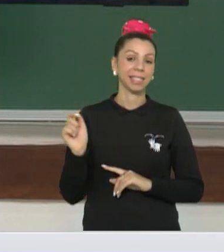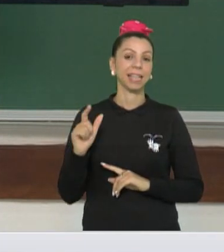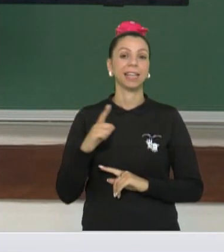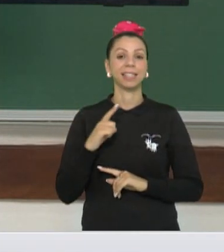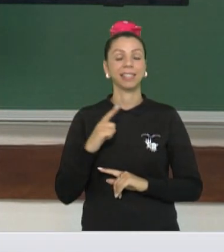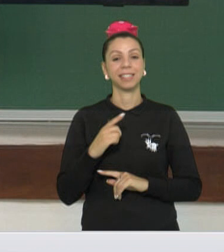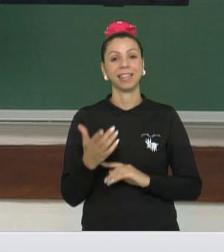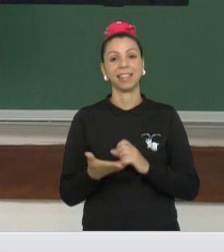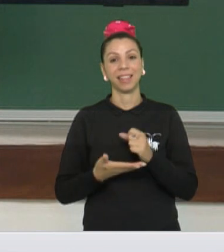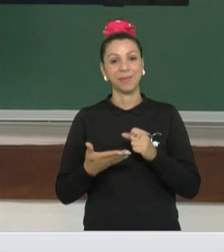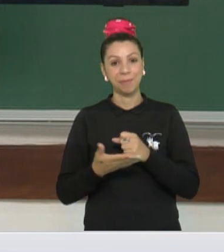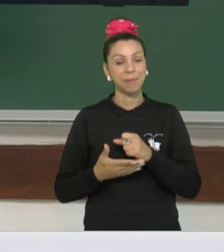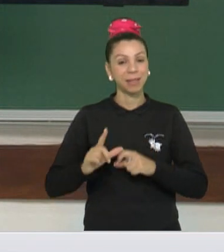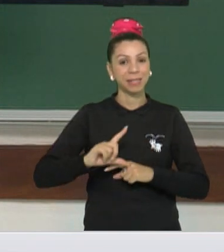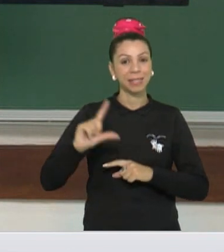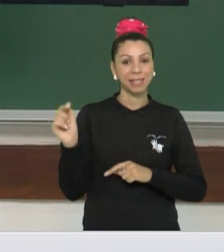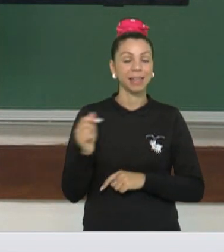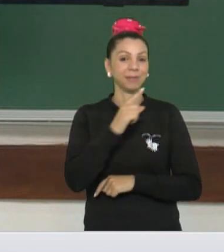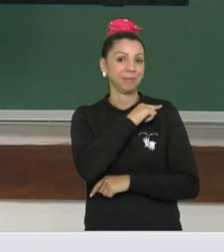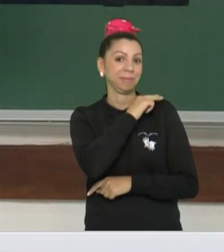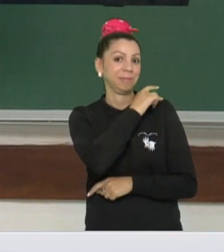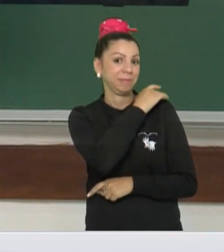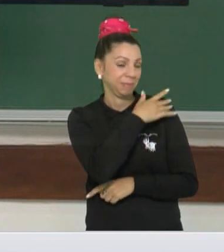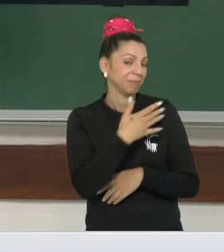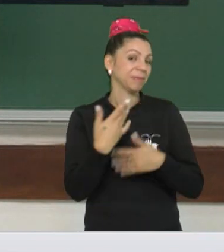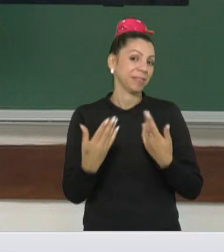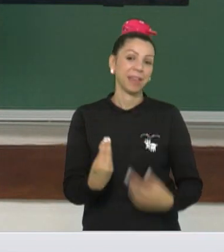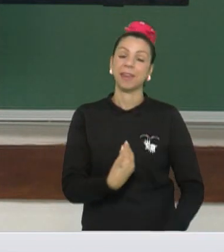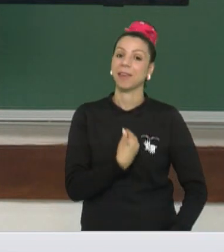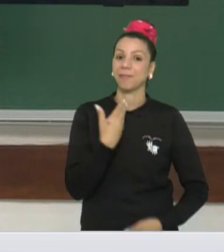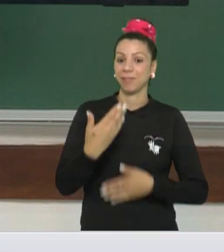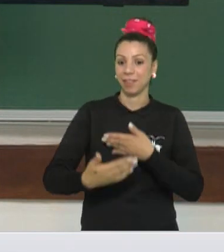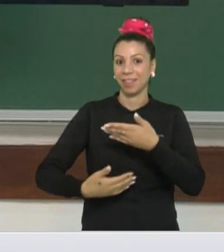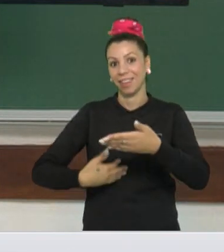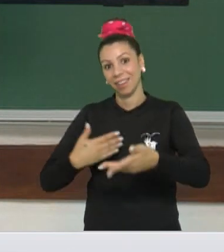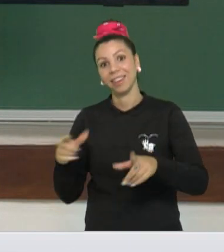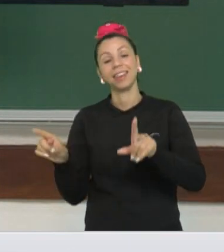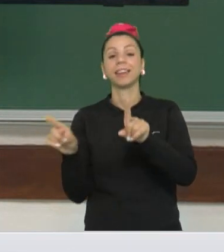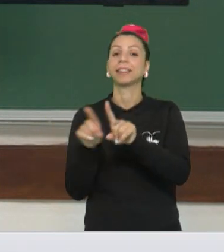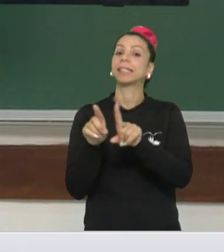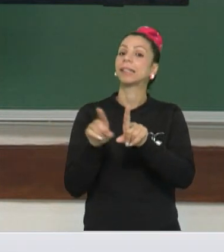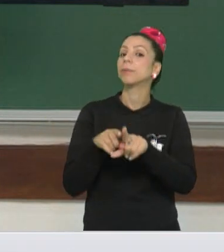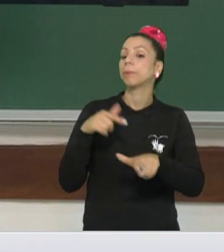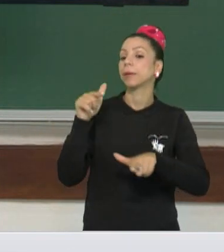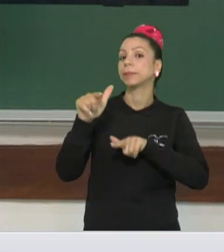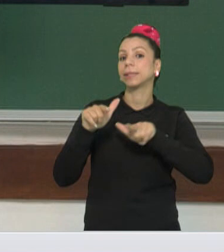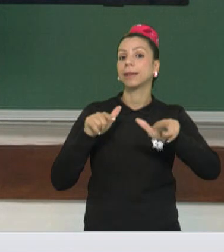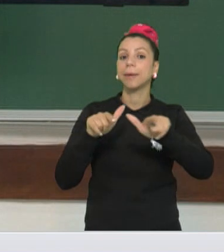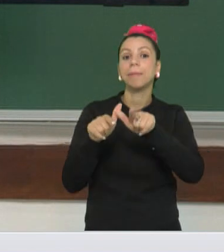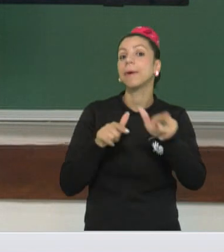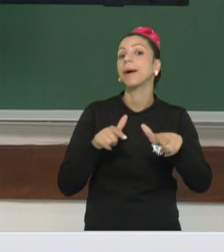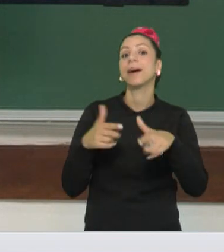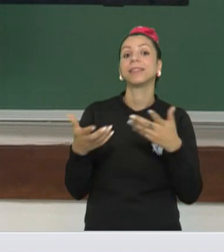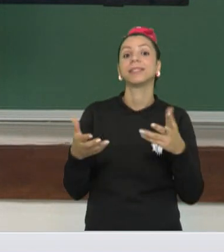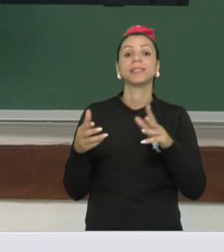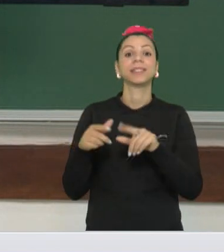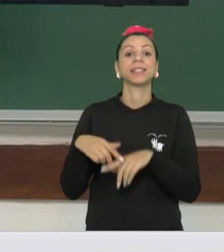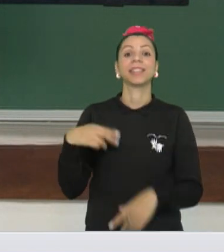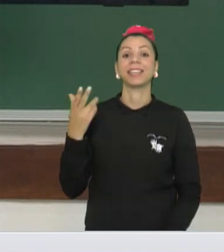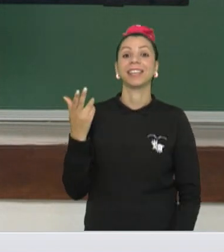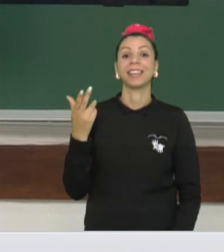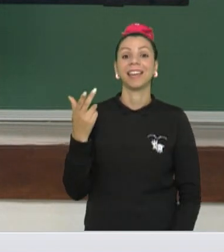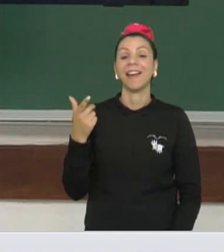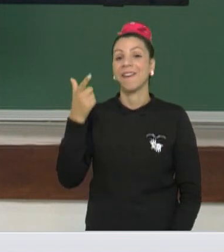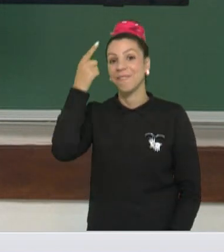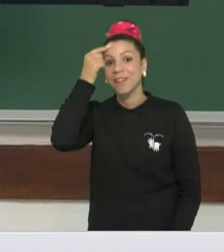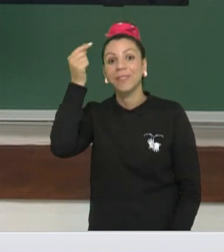ensino básico, né? E a vida tá por aí, né? O mercado de trabalho está se abrindo, a universidade está chegando. Ficar esperto